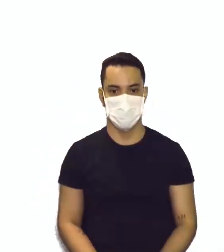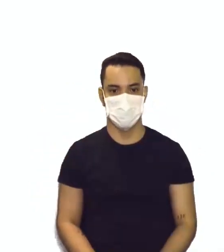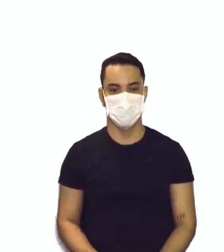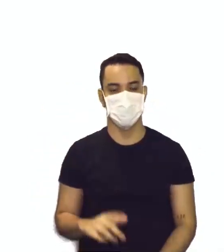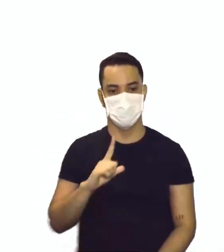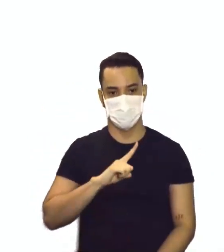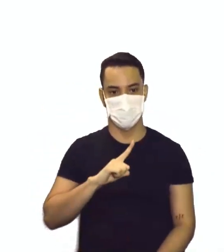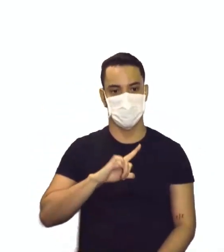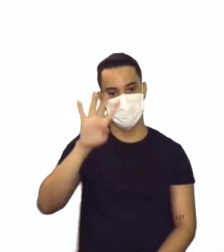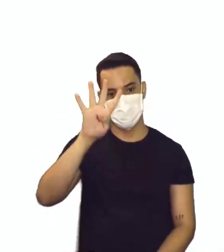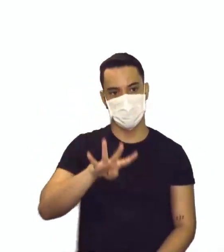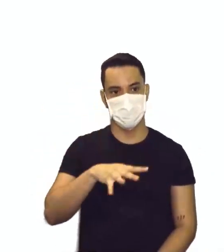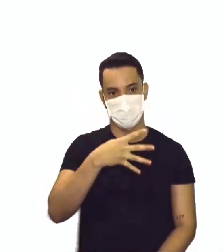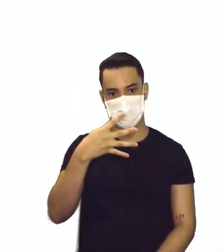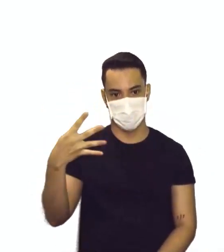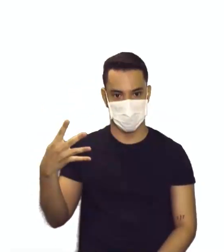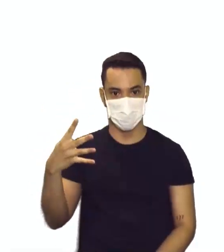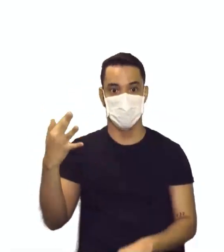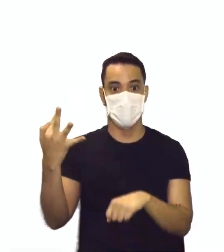deu o valor de